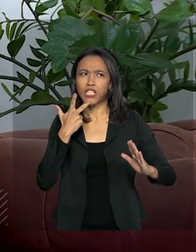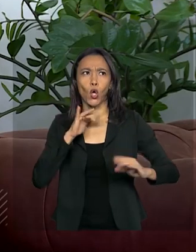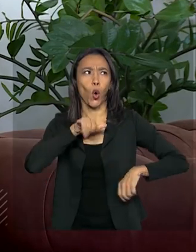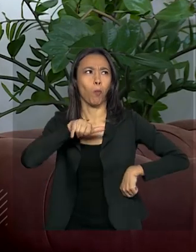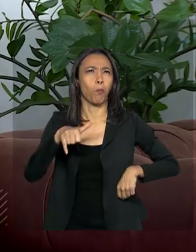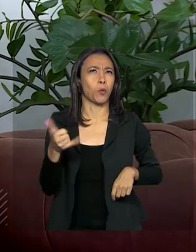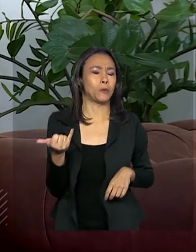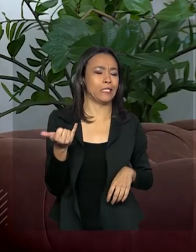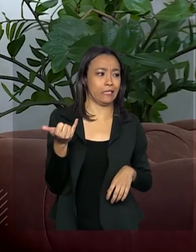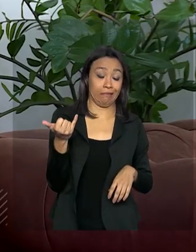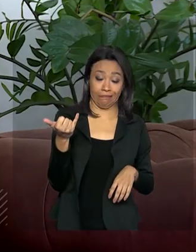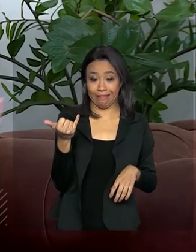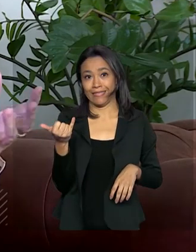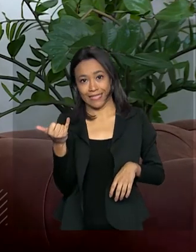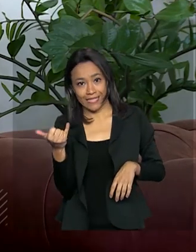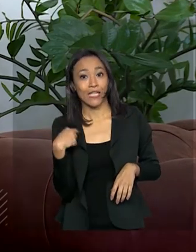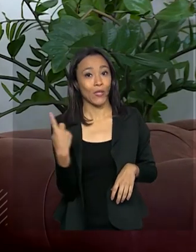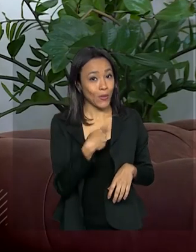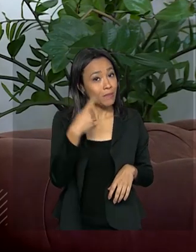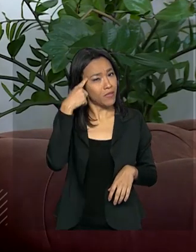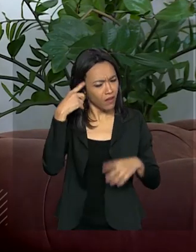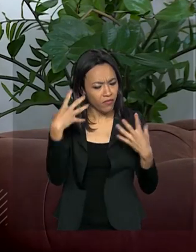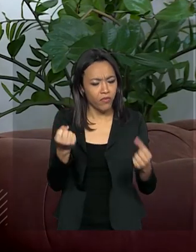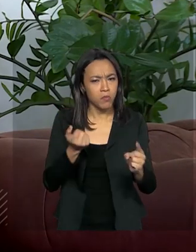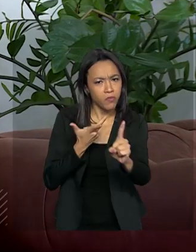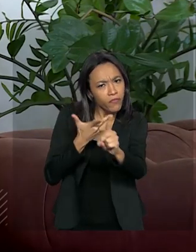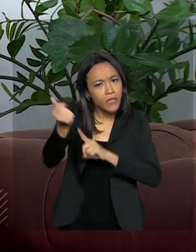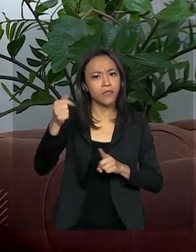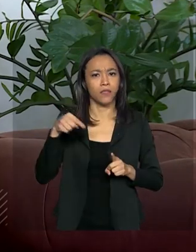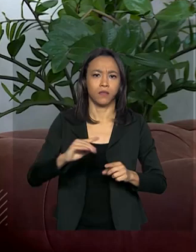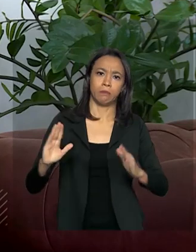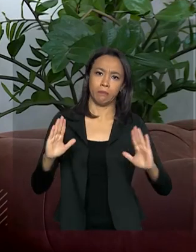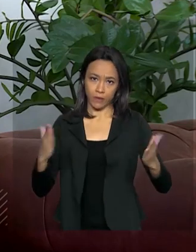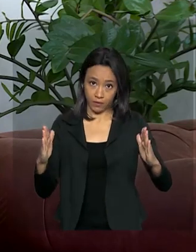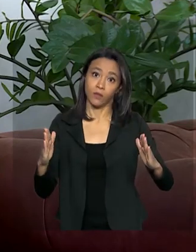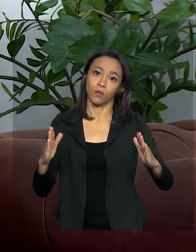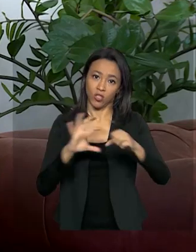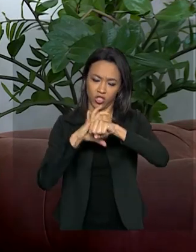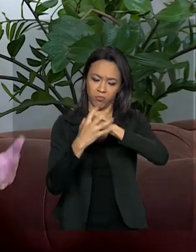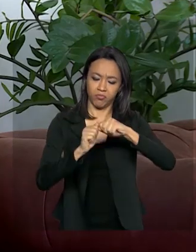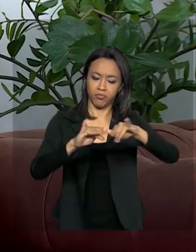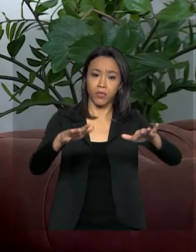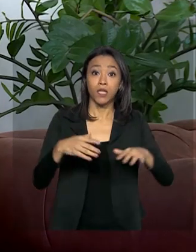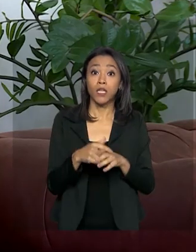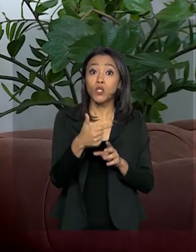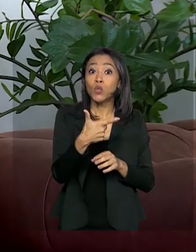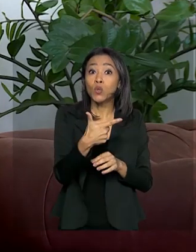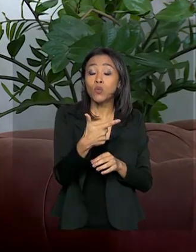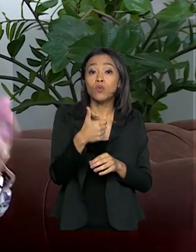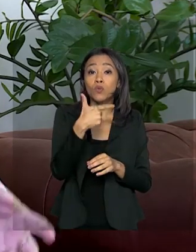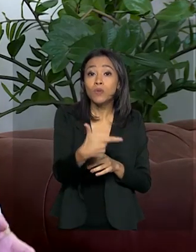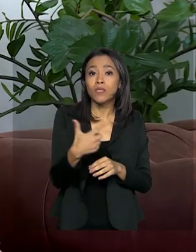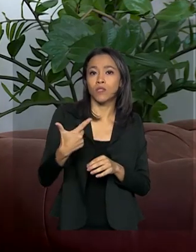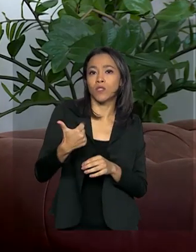oportunidade mas a gente tem que pensar que nós vamos vencer esse momento o brasil tem 212 milhões de